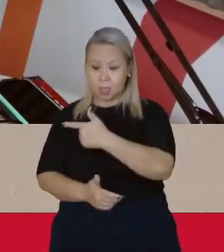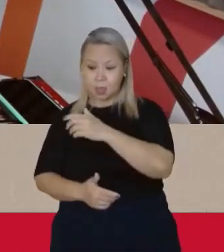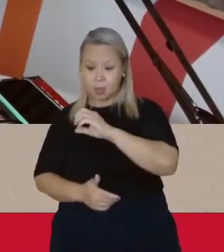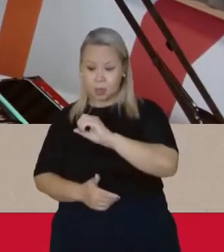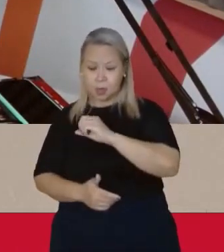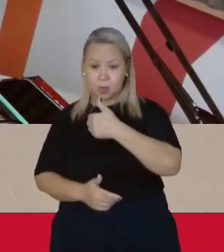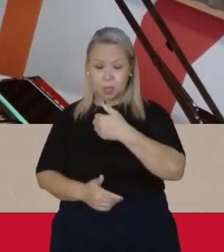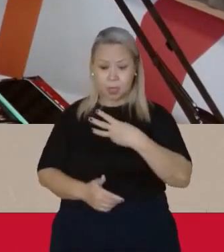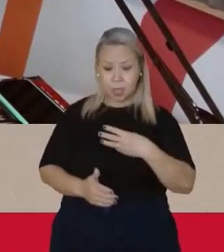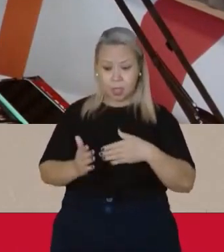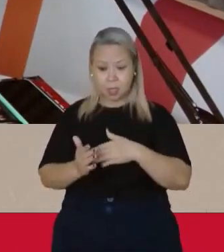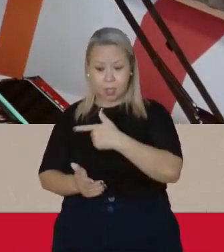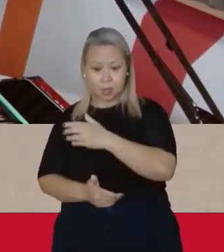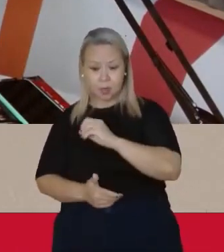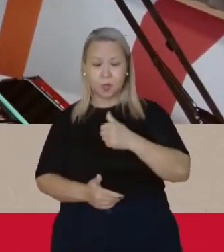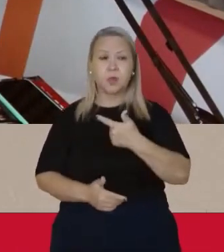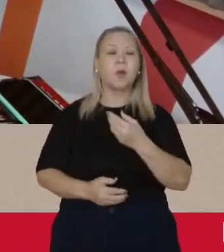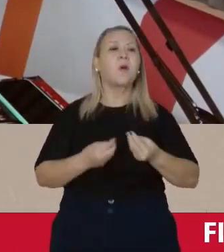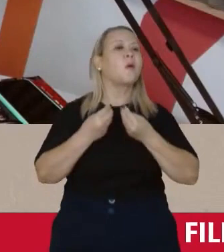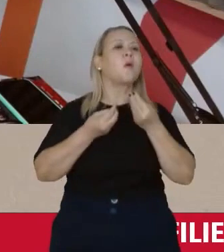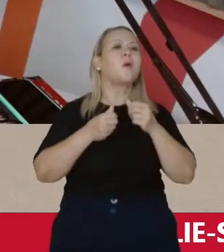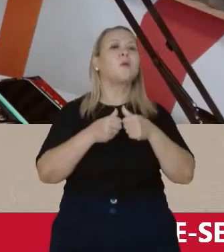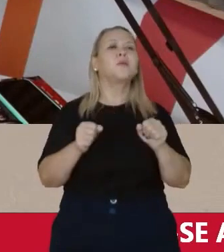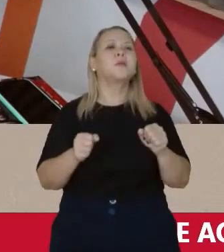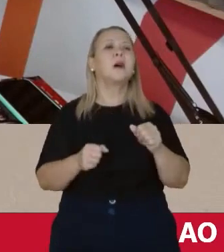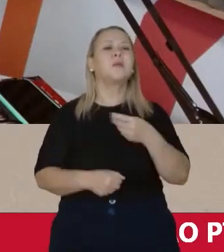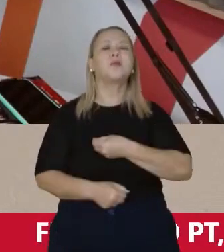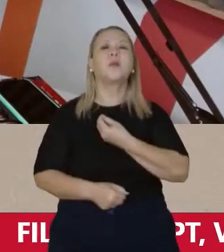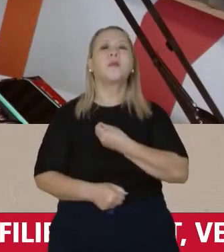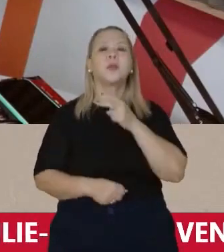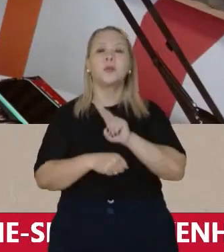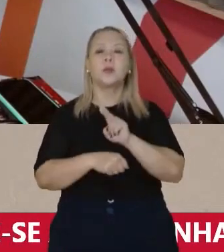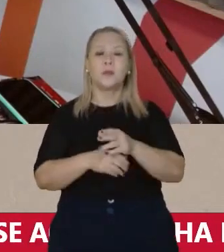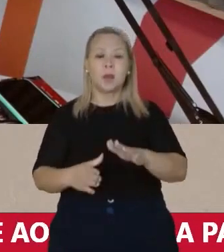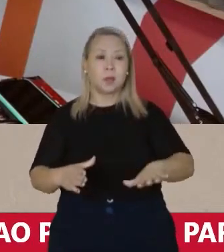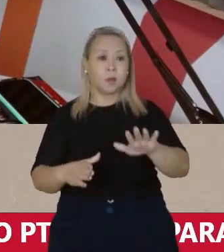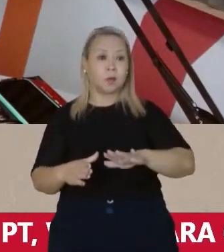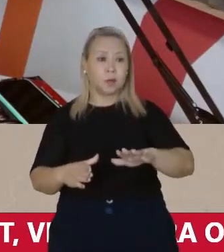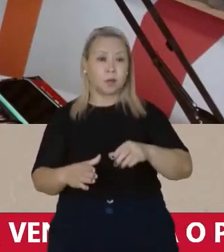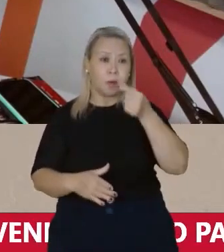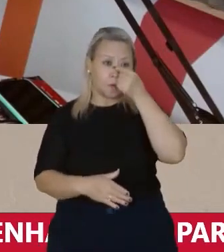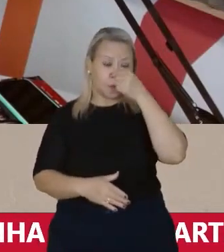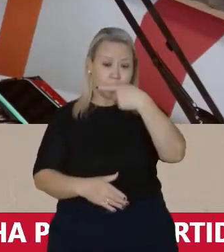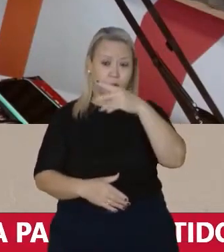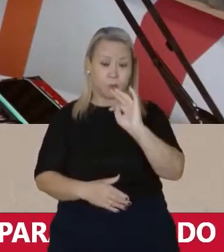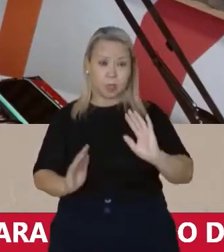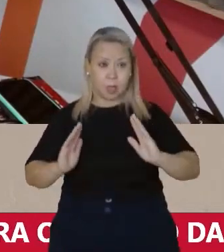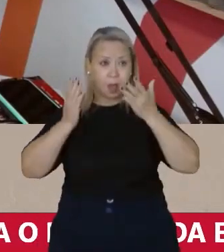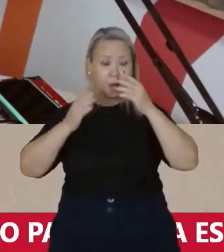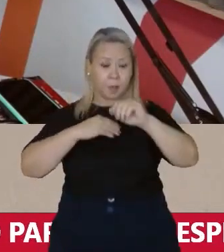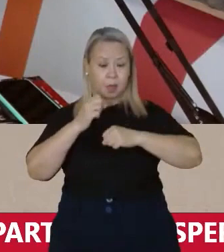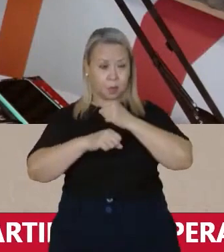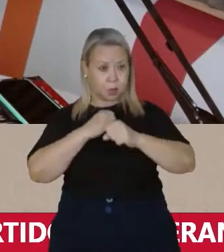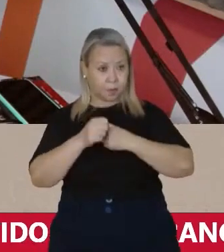2012. Como é que estava a sua vida? É isso que você tem que falar com o evangélico. Eu estou defendendo lá no núcleo evangélico do PT que na campanha do ano que vem,